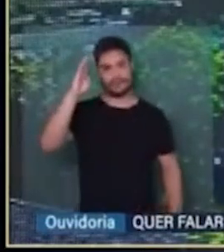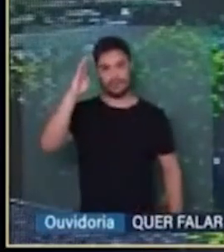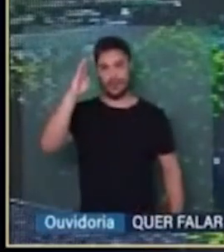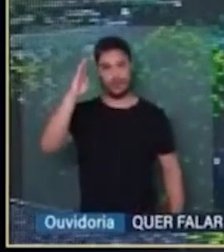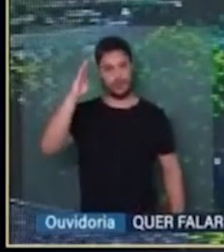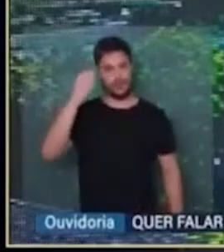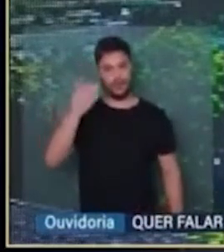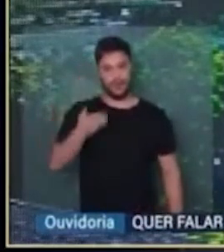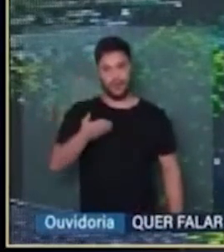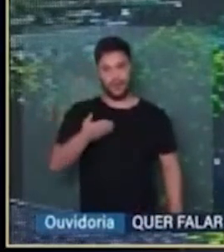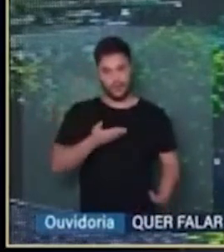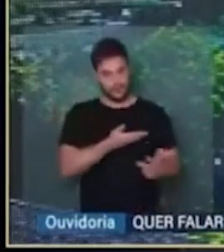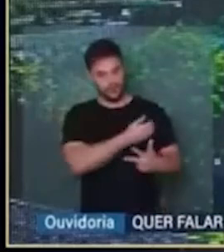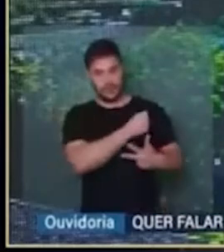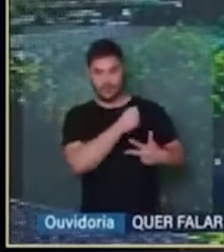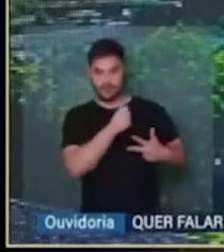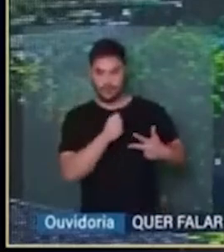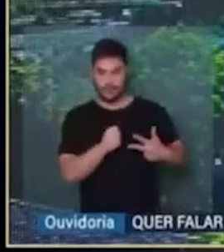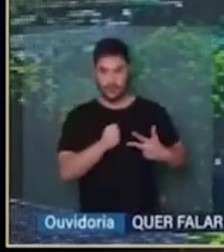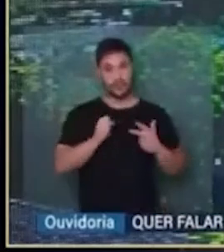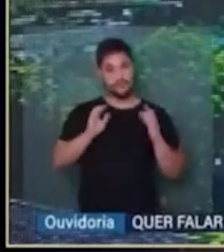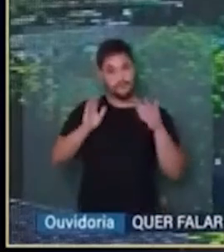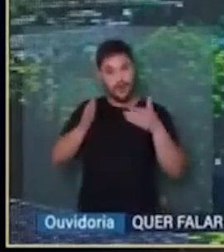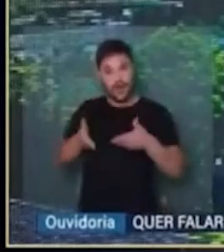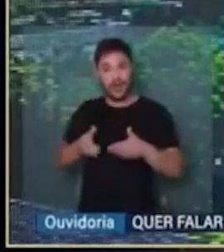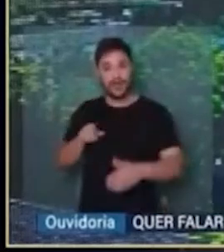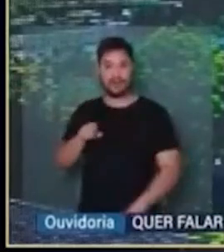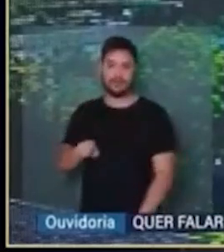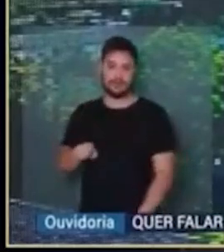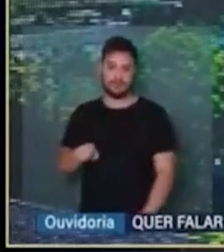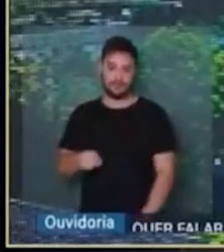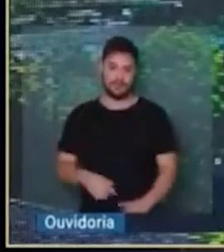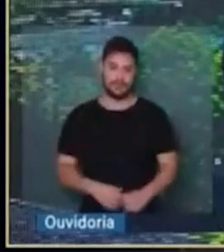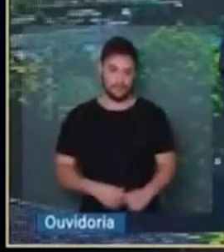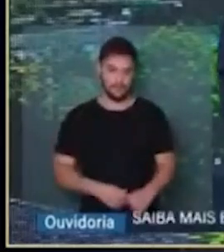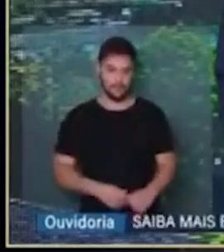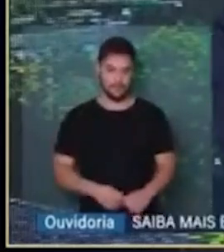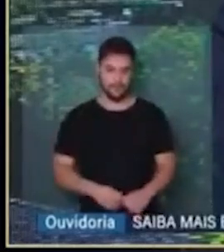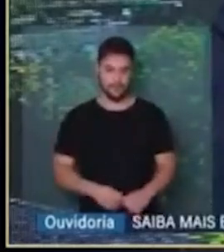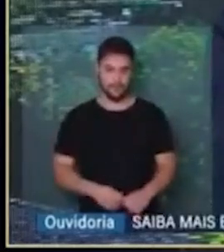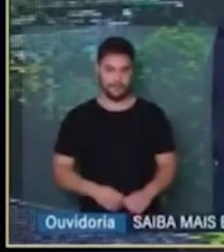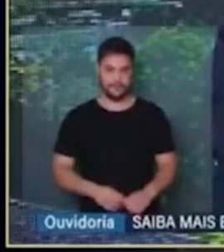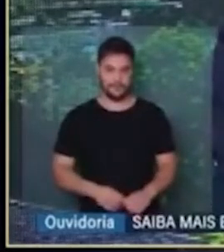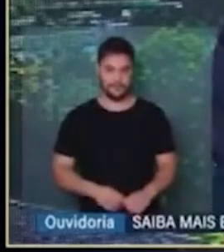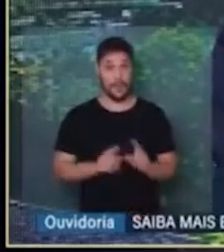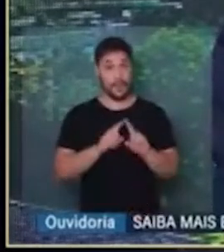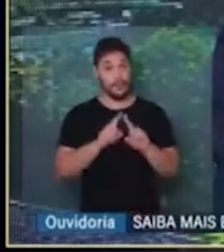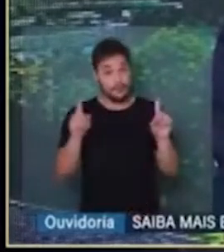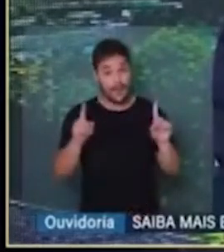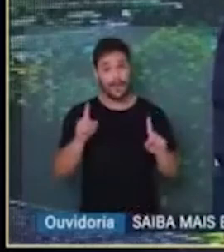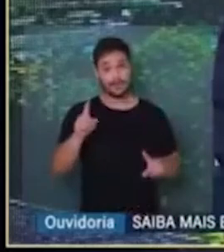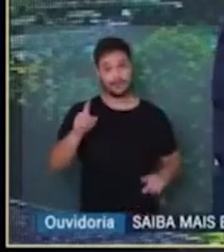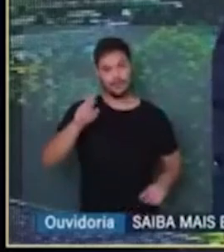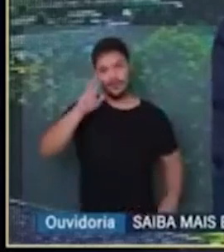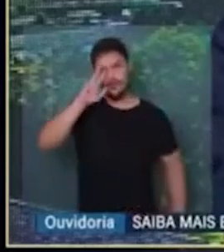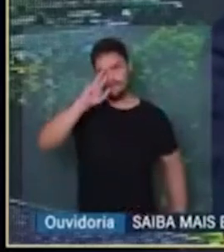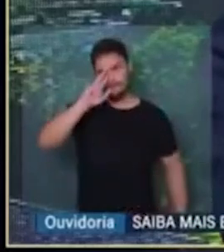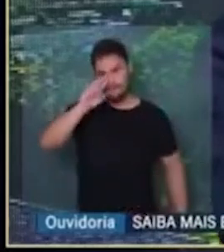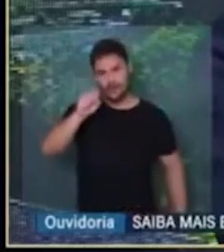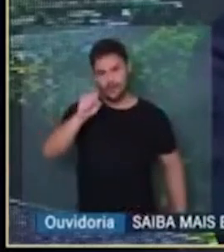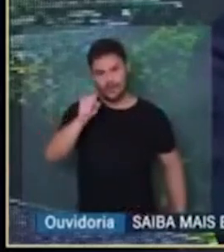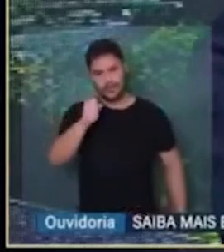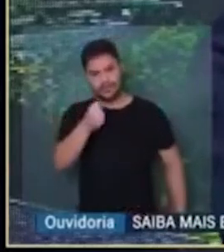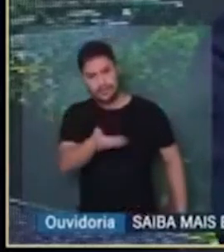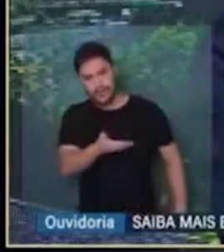uma crítica severa à tentativa de golpe, essa insurreição que queria chamar os militares para promover um golpe de